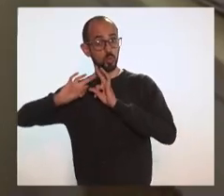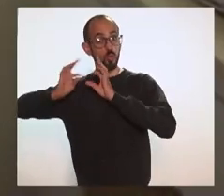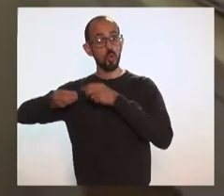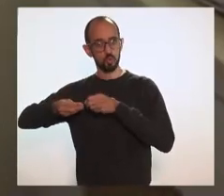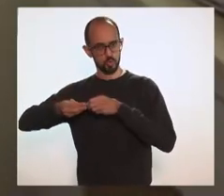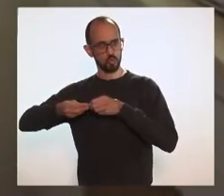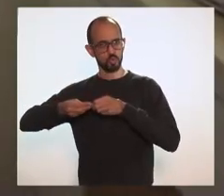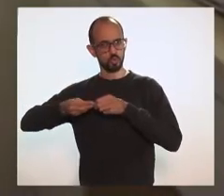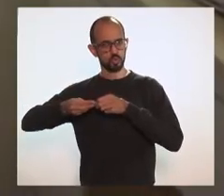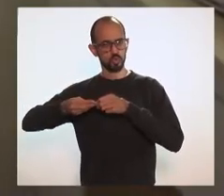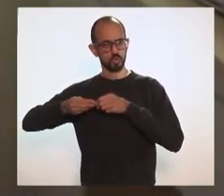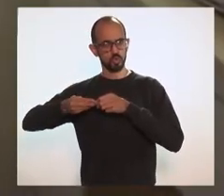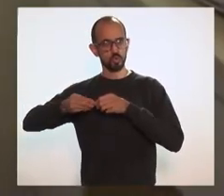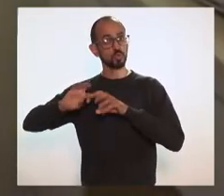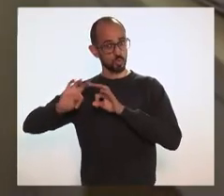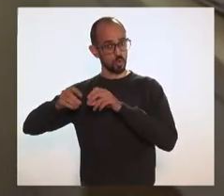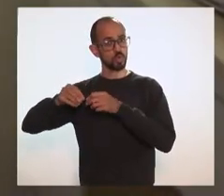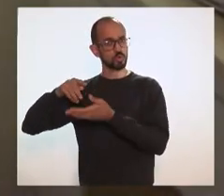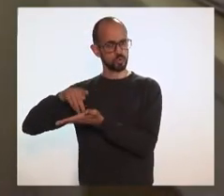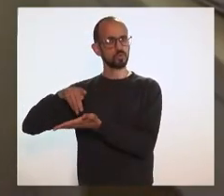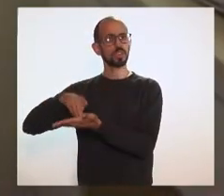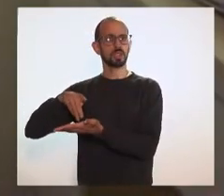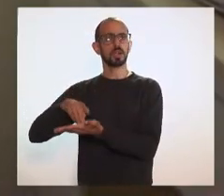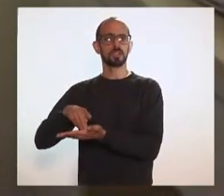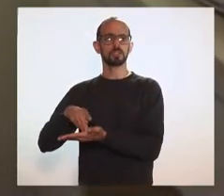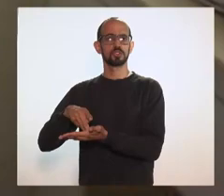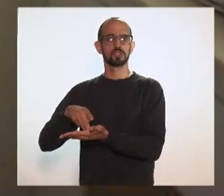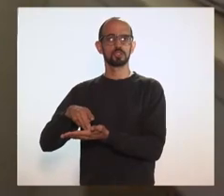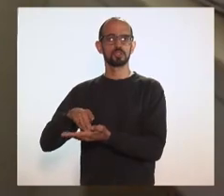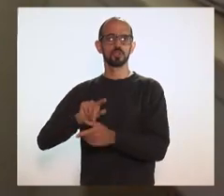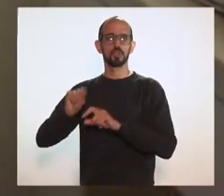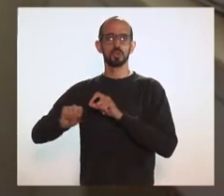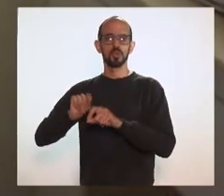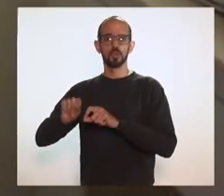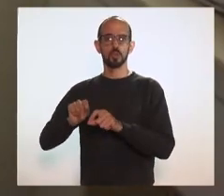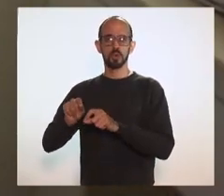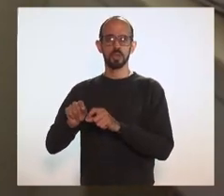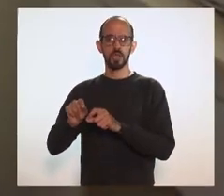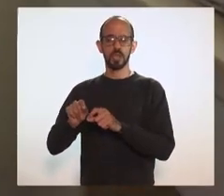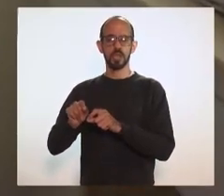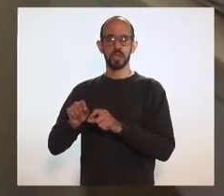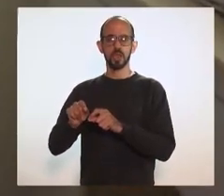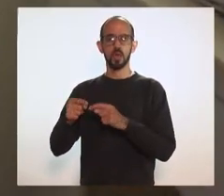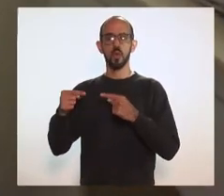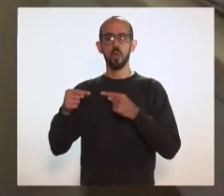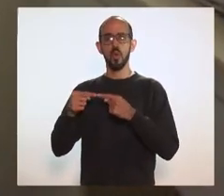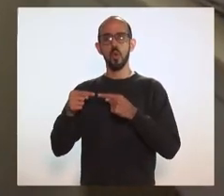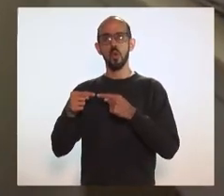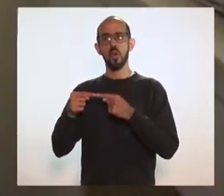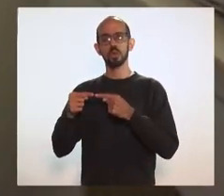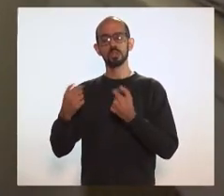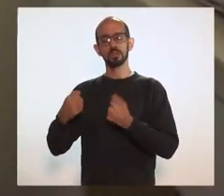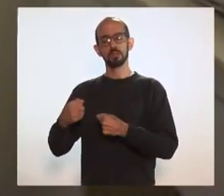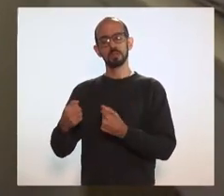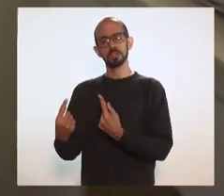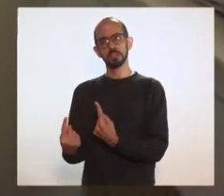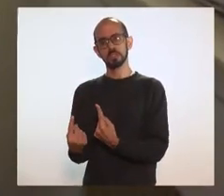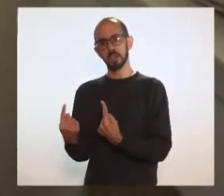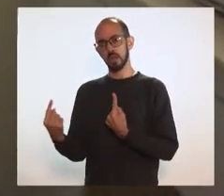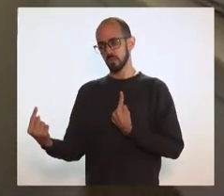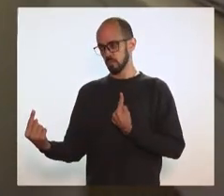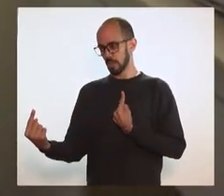exceção, a favor do afastamento, isto é, do